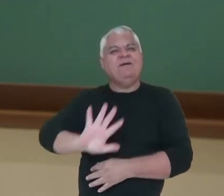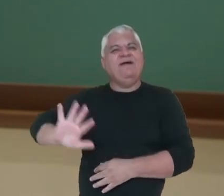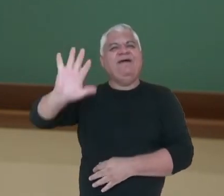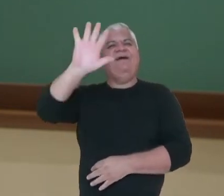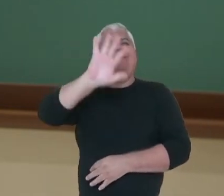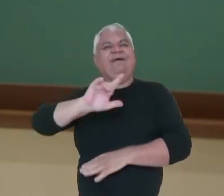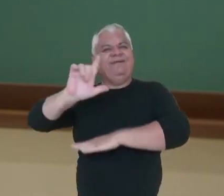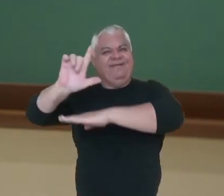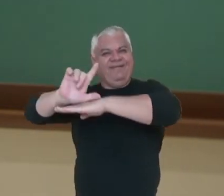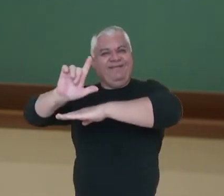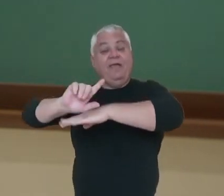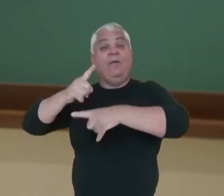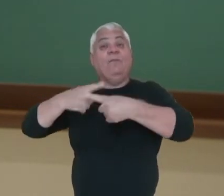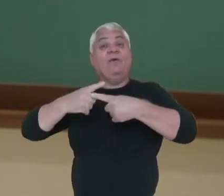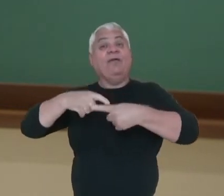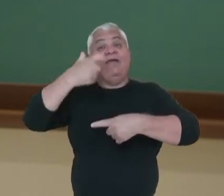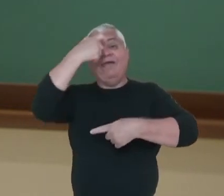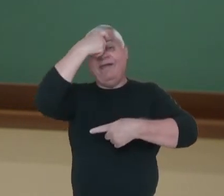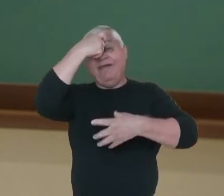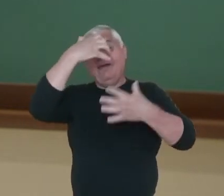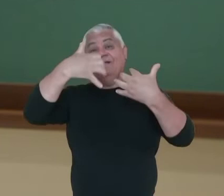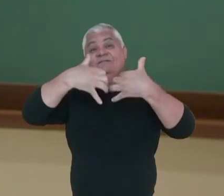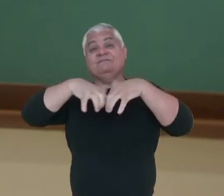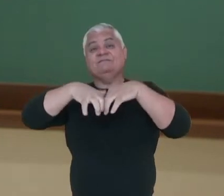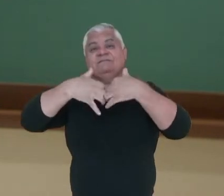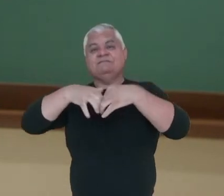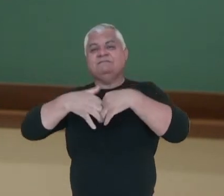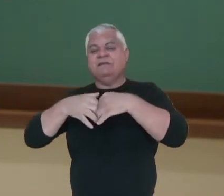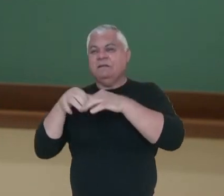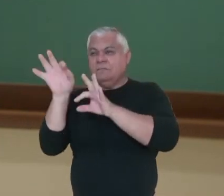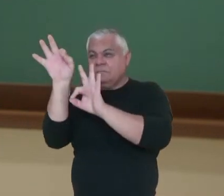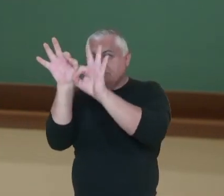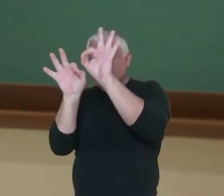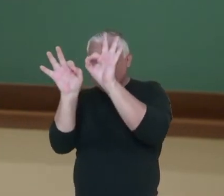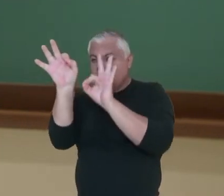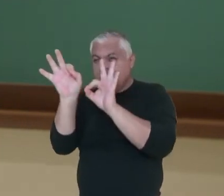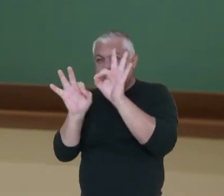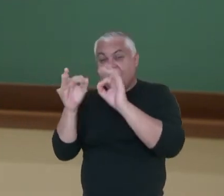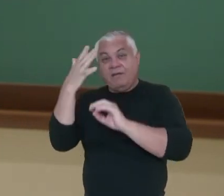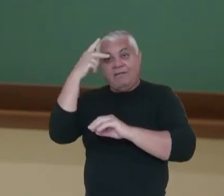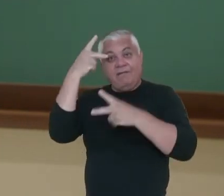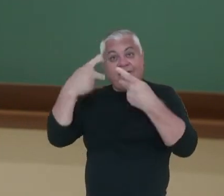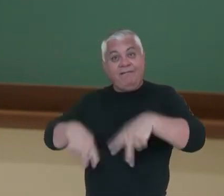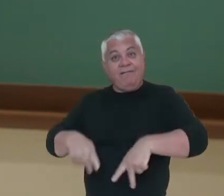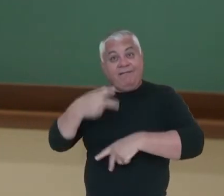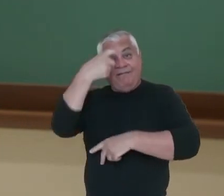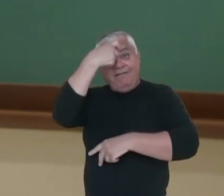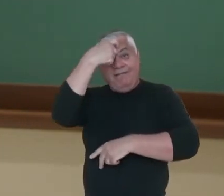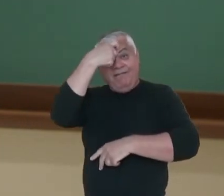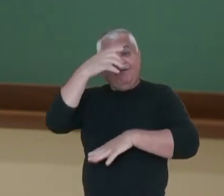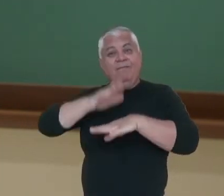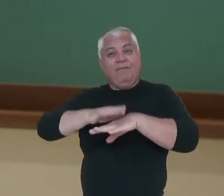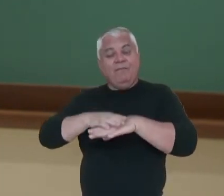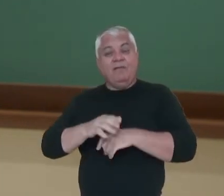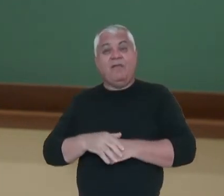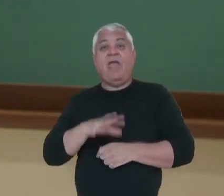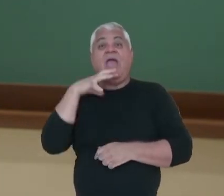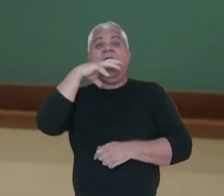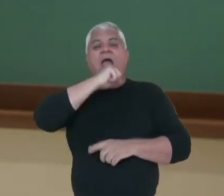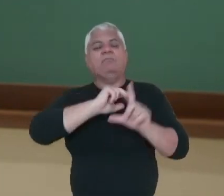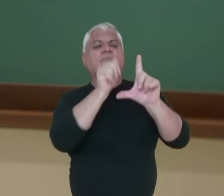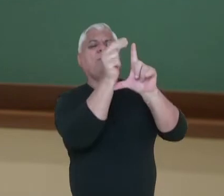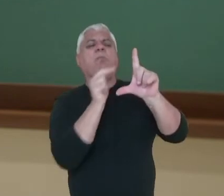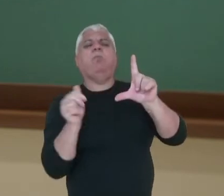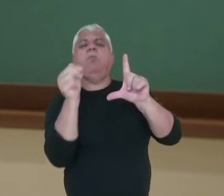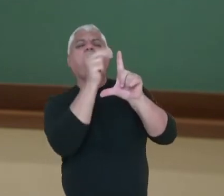o nosso próprio cérebro, nosso cérebro que coloca a linha dentro da pintura. Então, eu fiz uma pintura rápida, que aquele borrão não tem linha